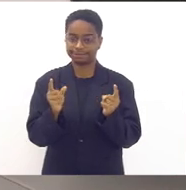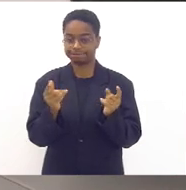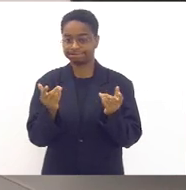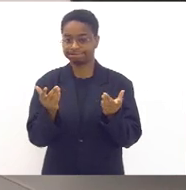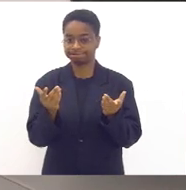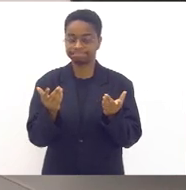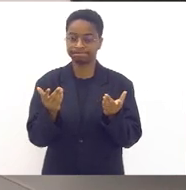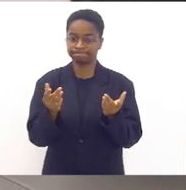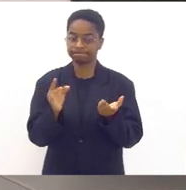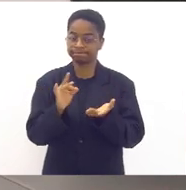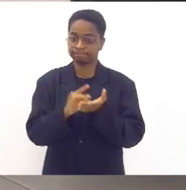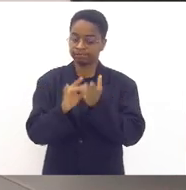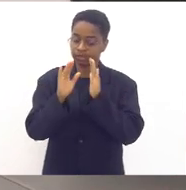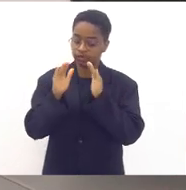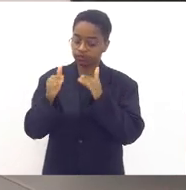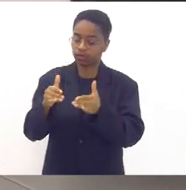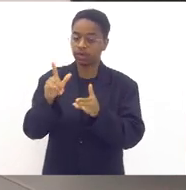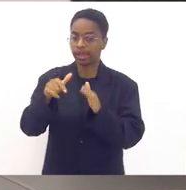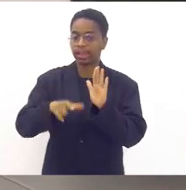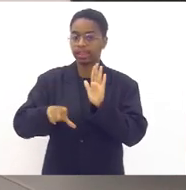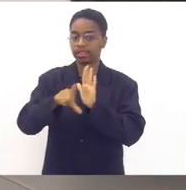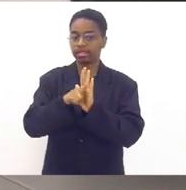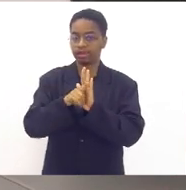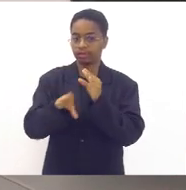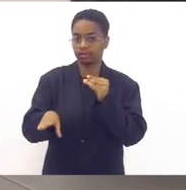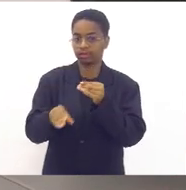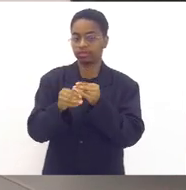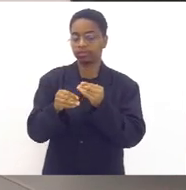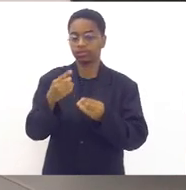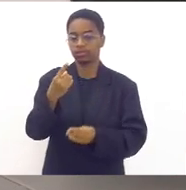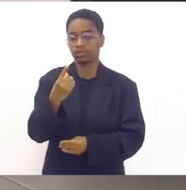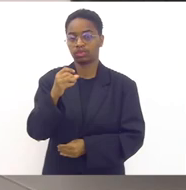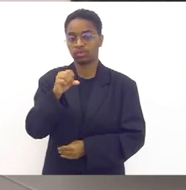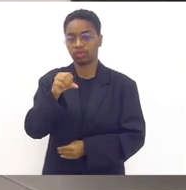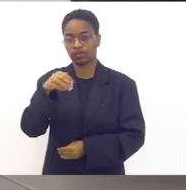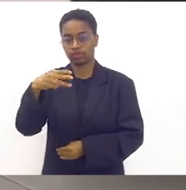a ênfase realmente é a Lei Complementar 194, que traz para a gente